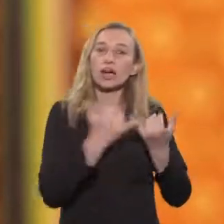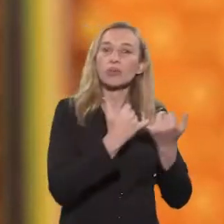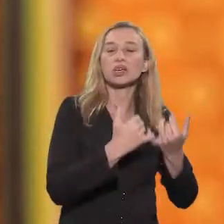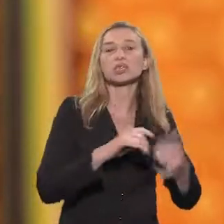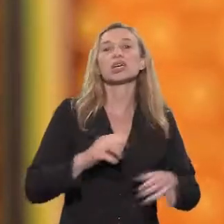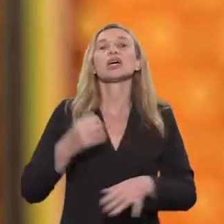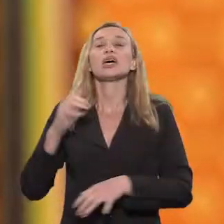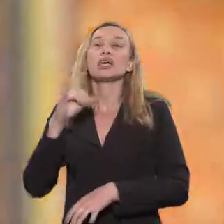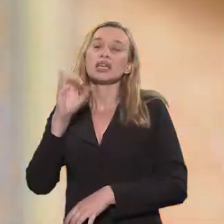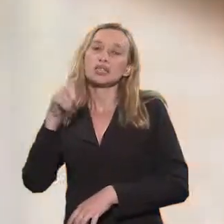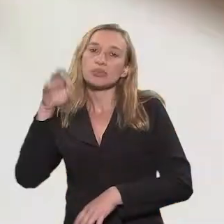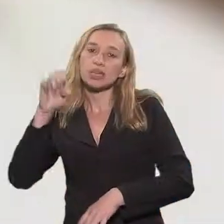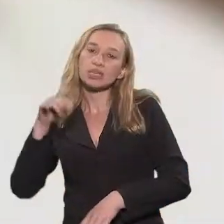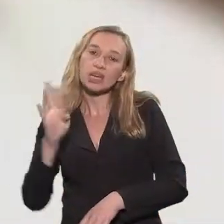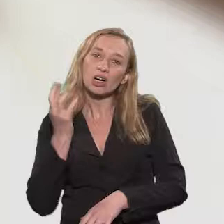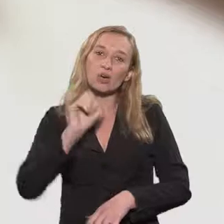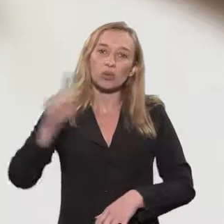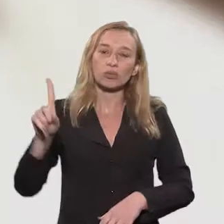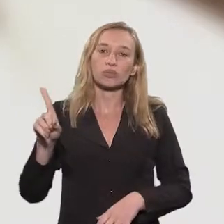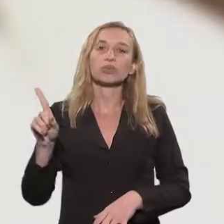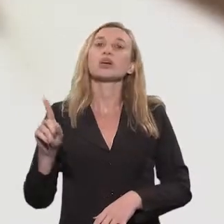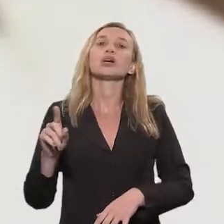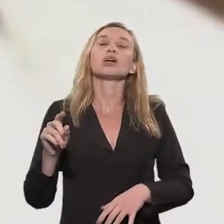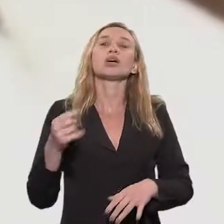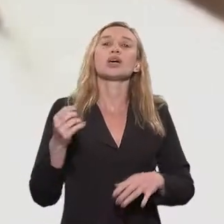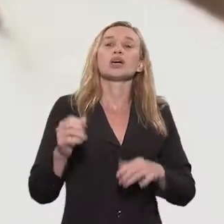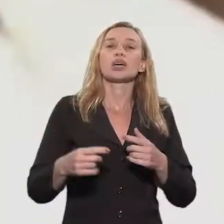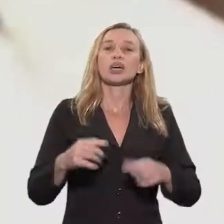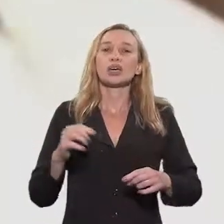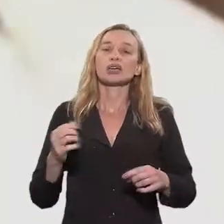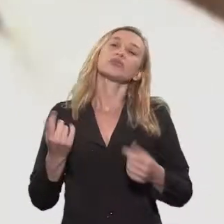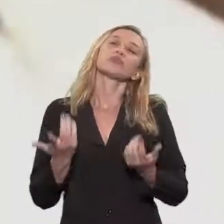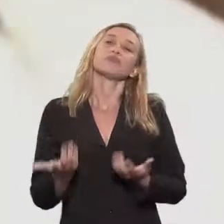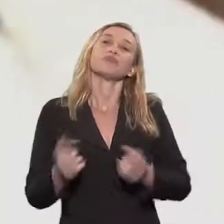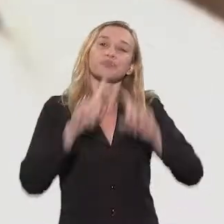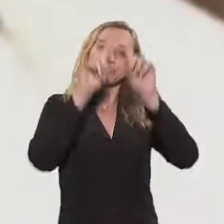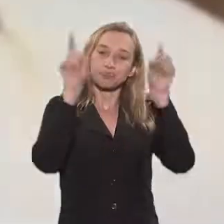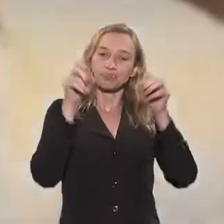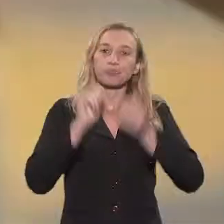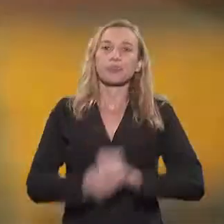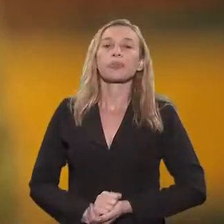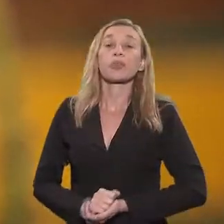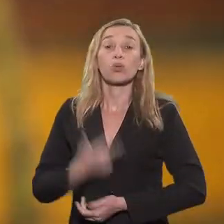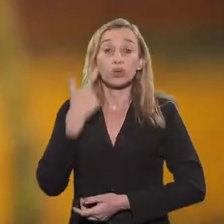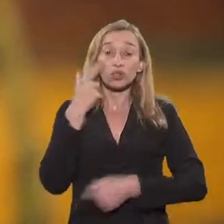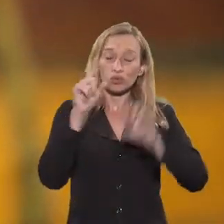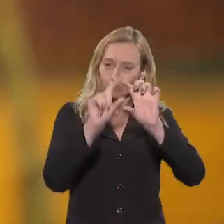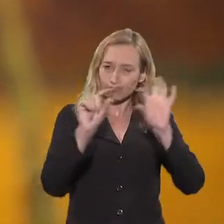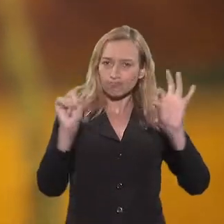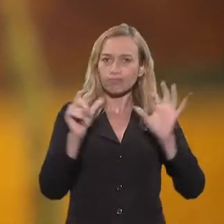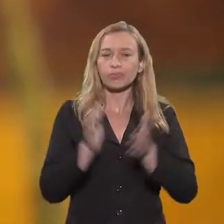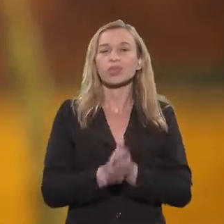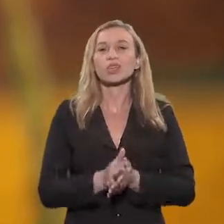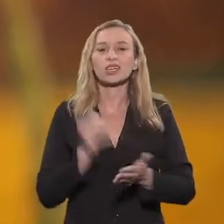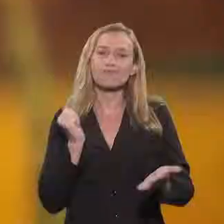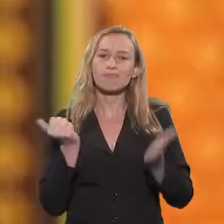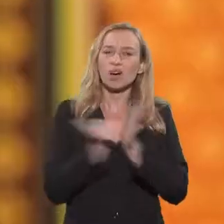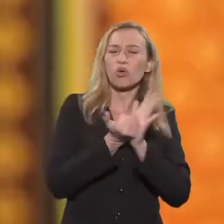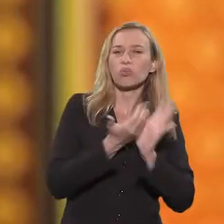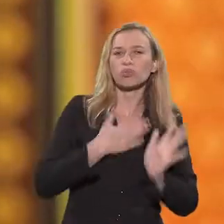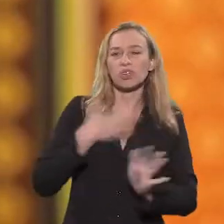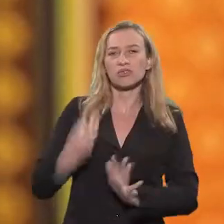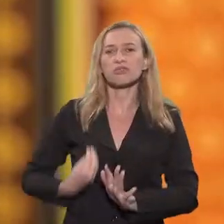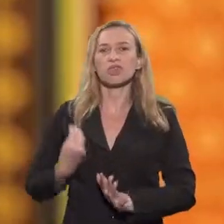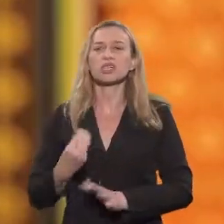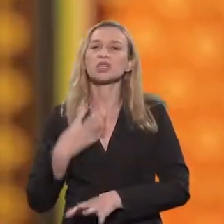amante. Leci Brandão é necessariamente uma máquina de guerra no campo social. Fecha aspas. Quando eu li esse trecho, que aliás me marcou